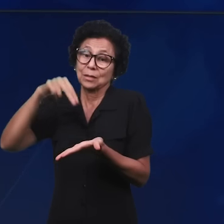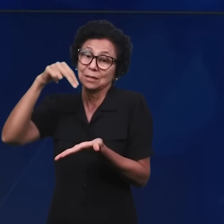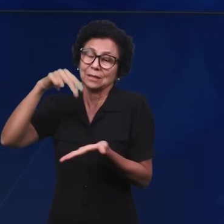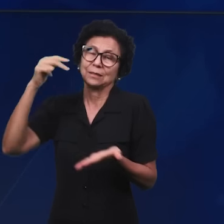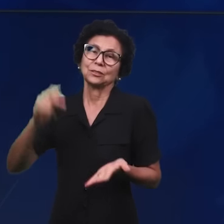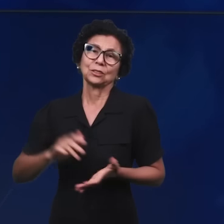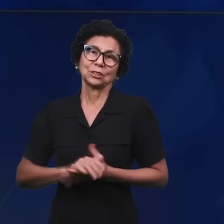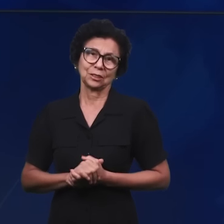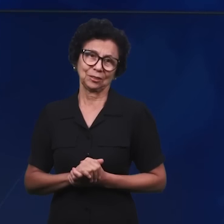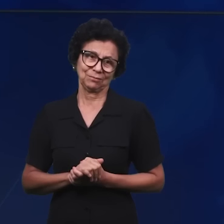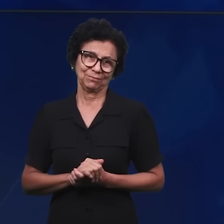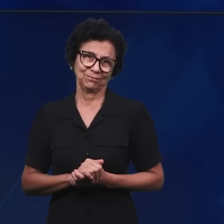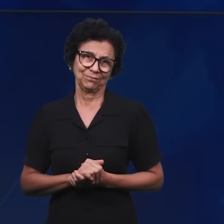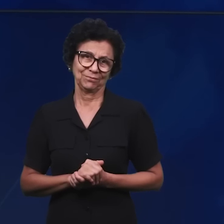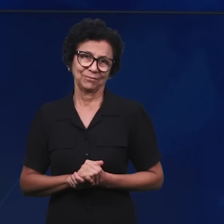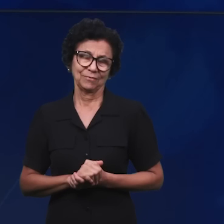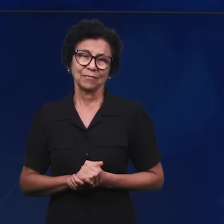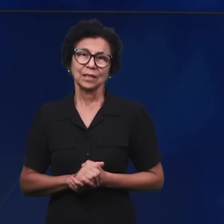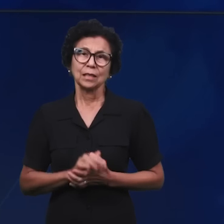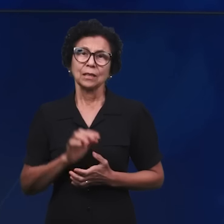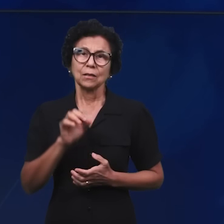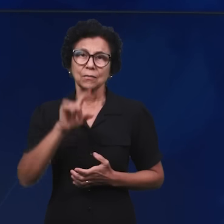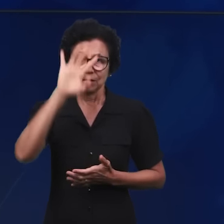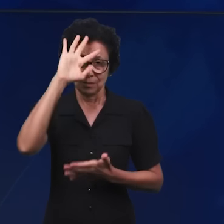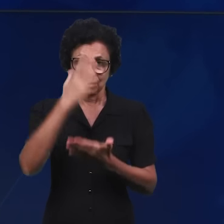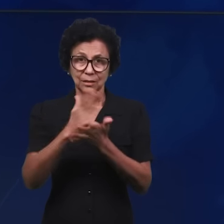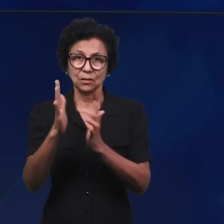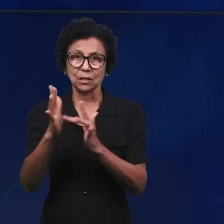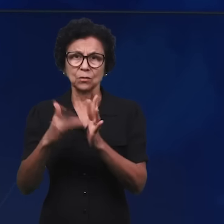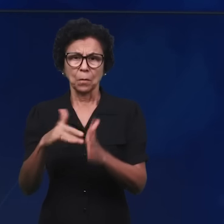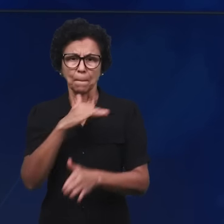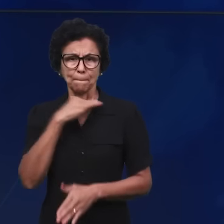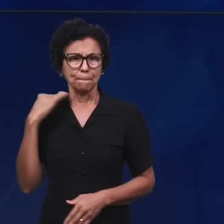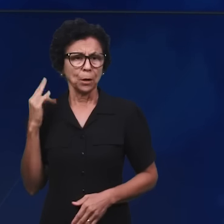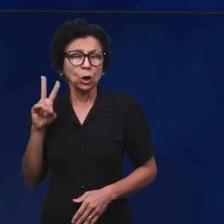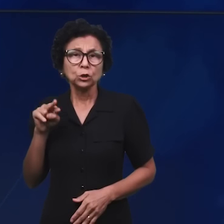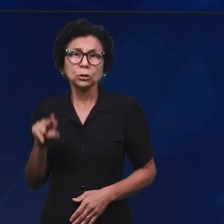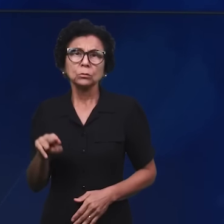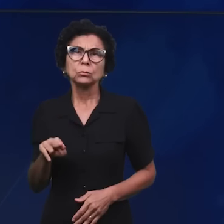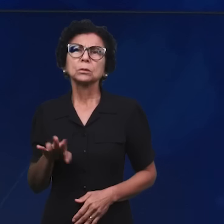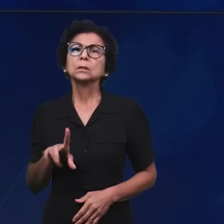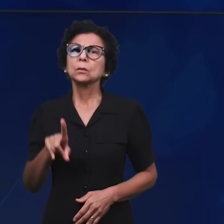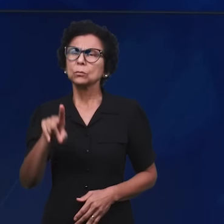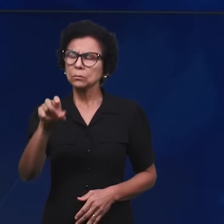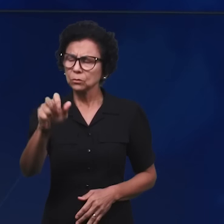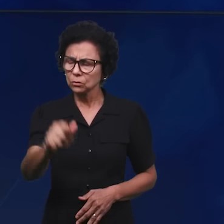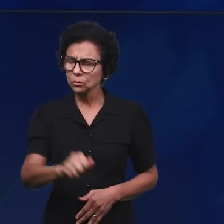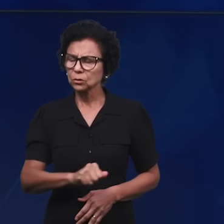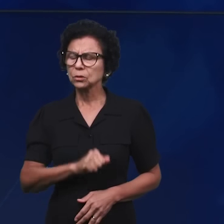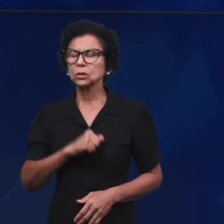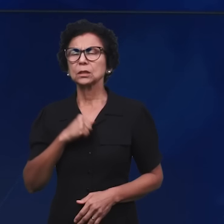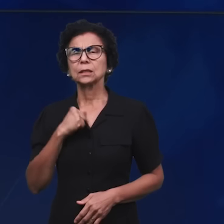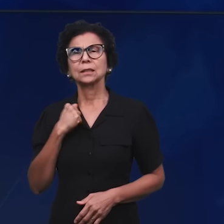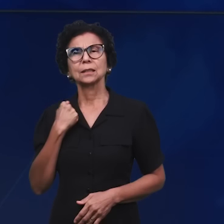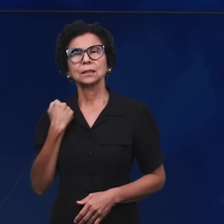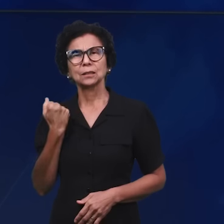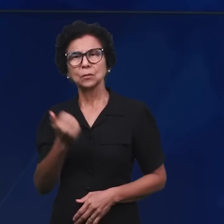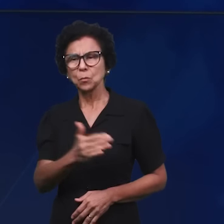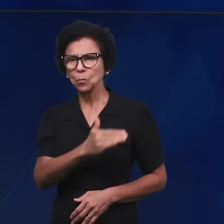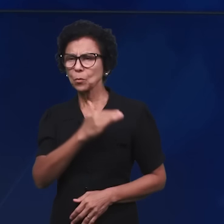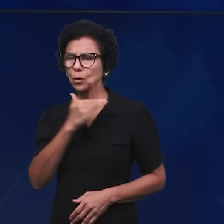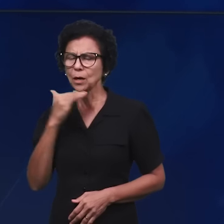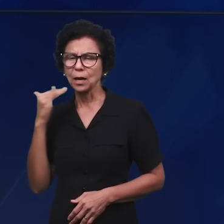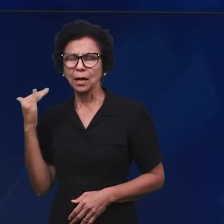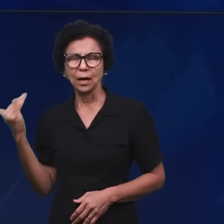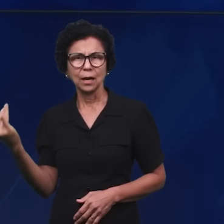Jesus nunca morrerá. Diz a palavra de Deus que nós morremos um dia com Cristo, mas nós também